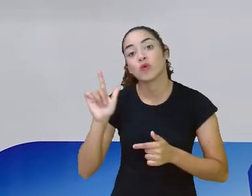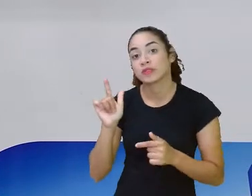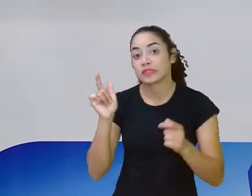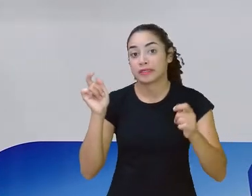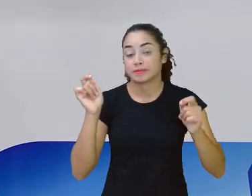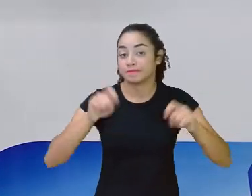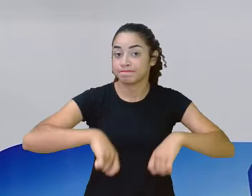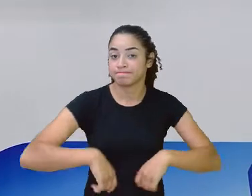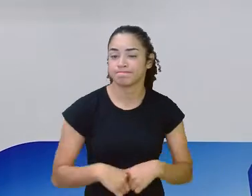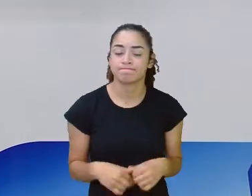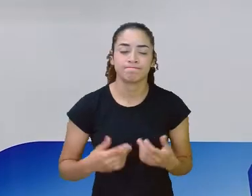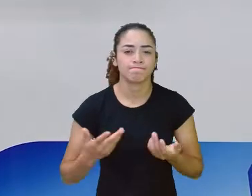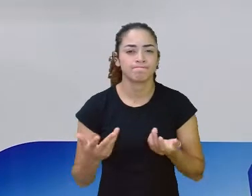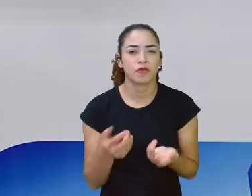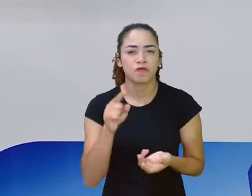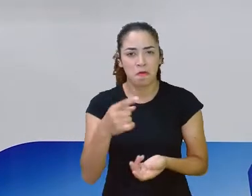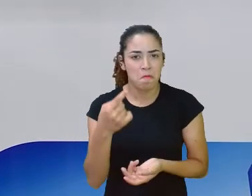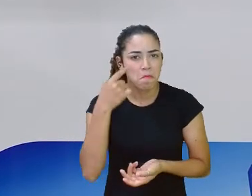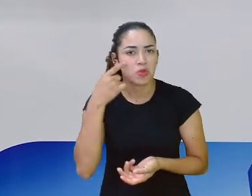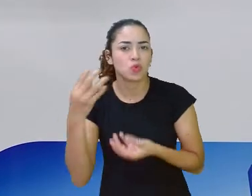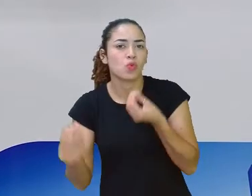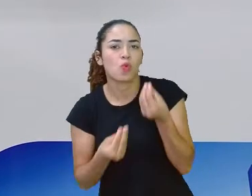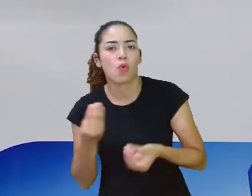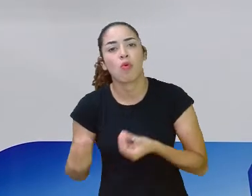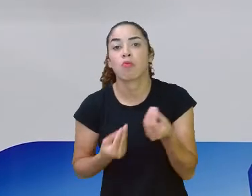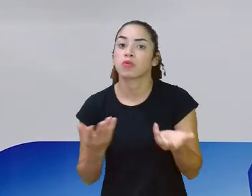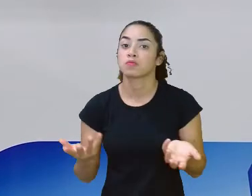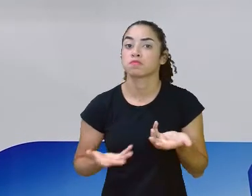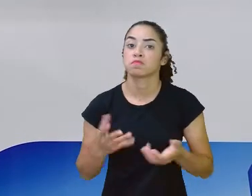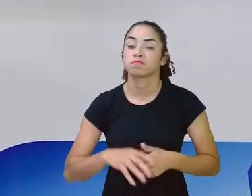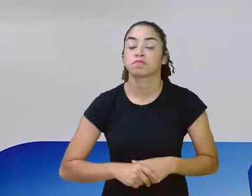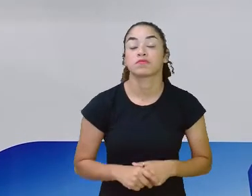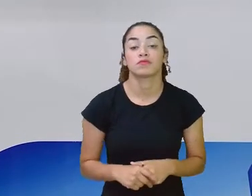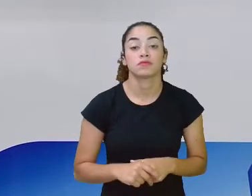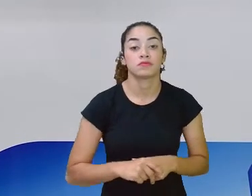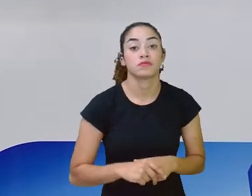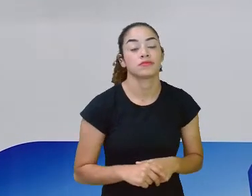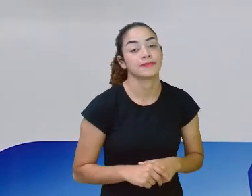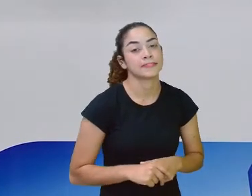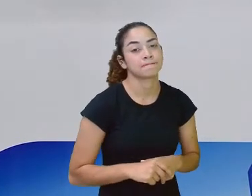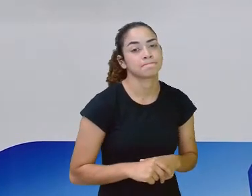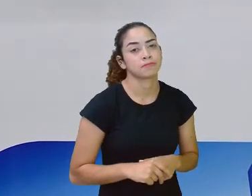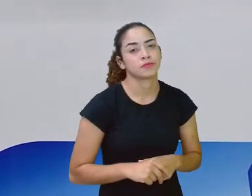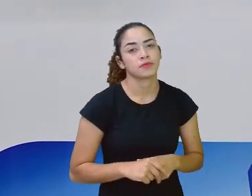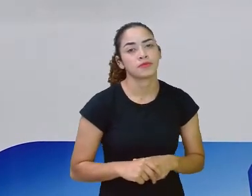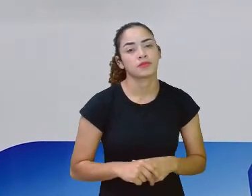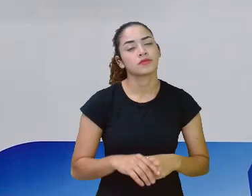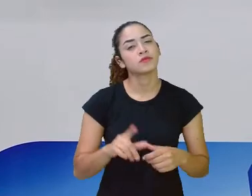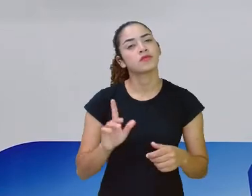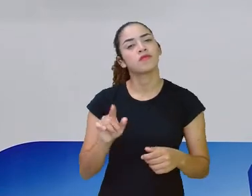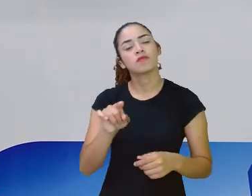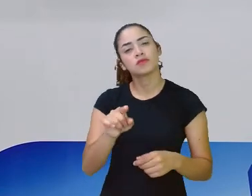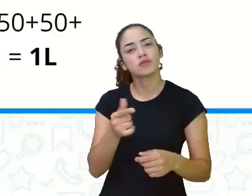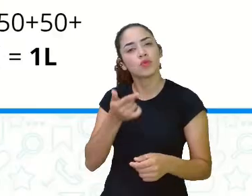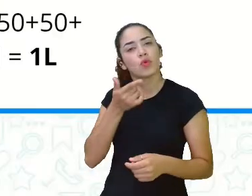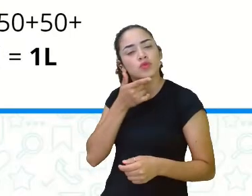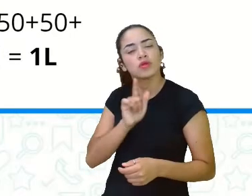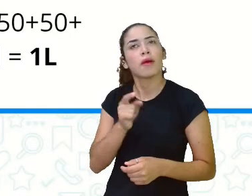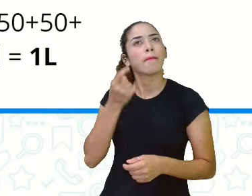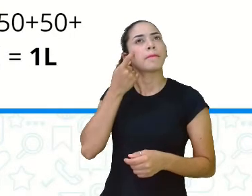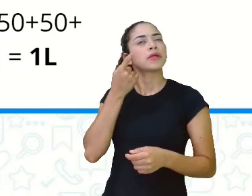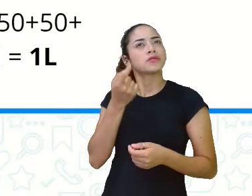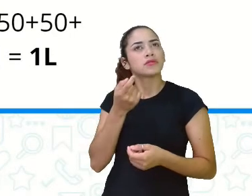Quem será que pensou dessa forma? E aí? Vocês chegaram a pensar se a gente poderia pegar esse